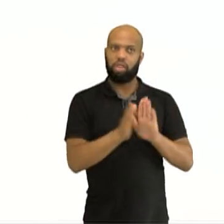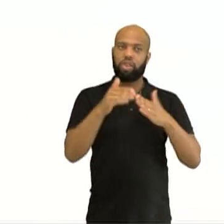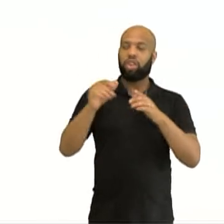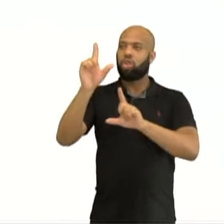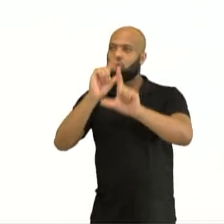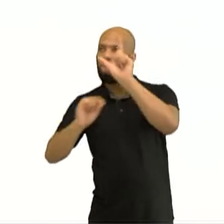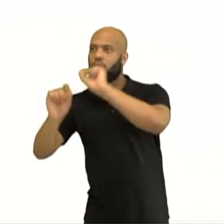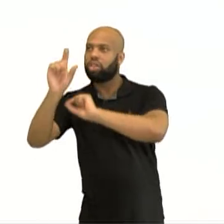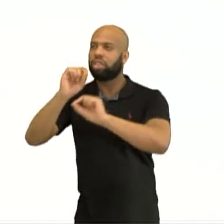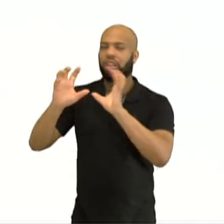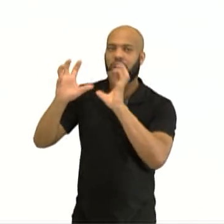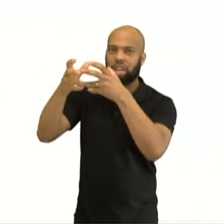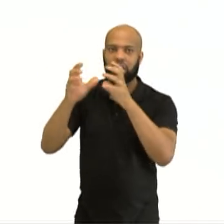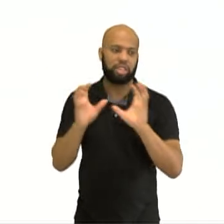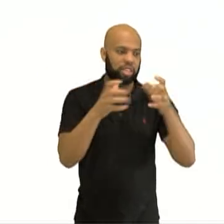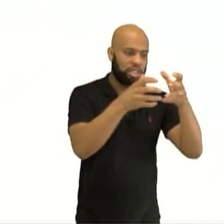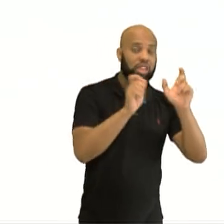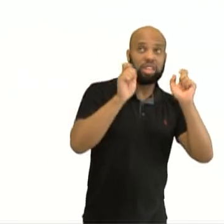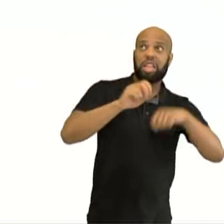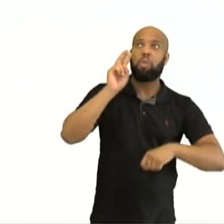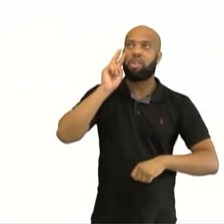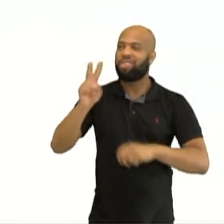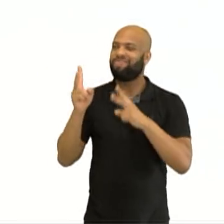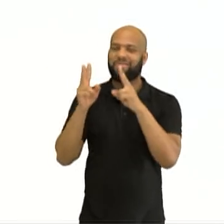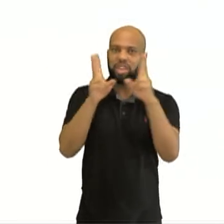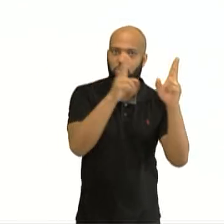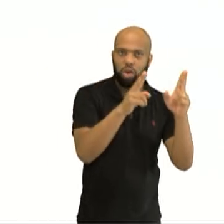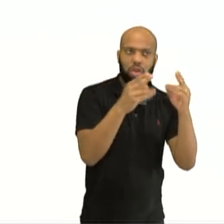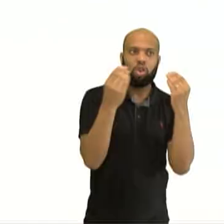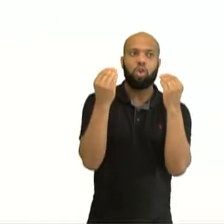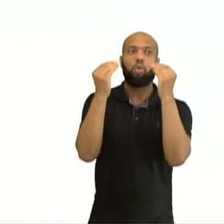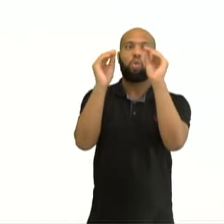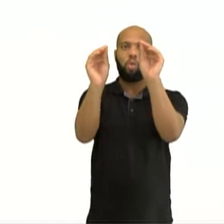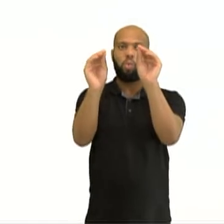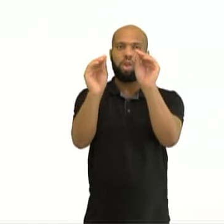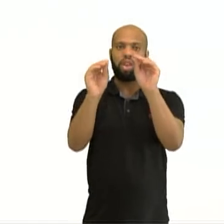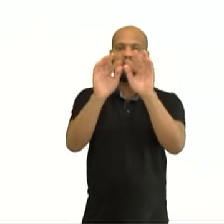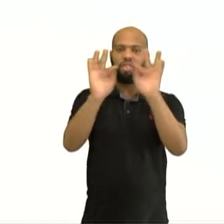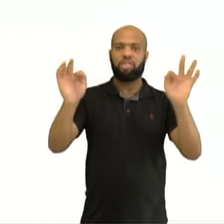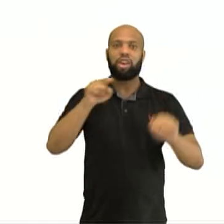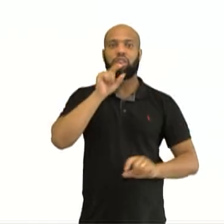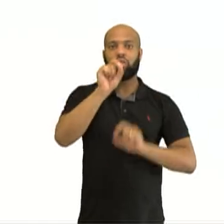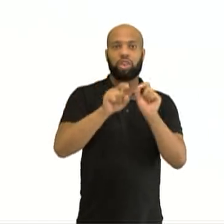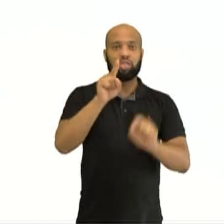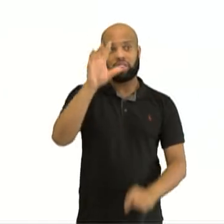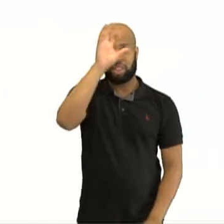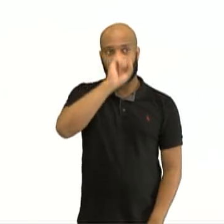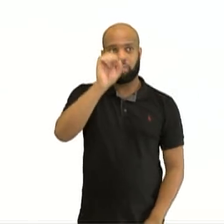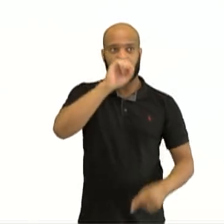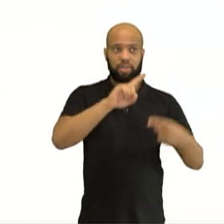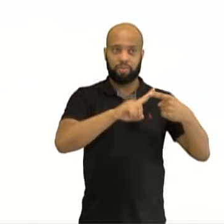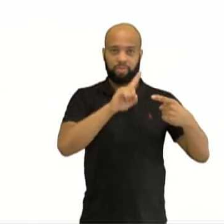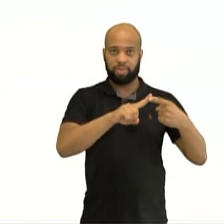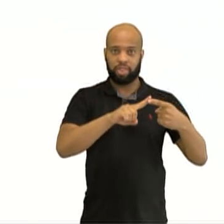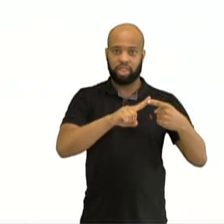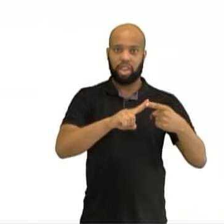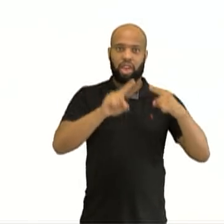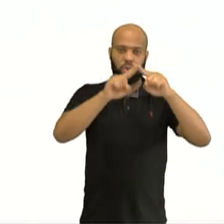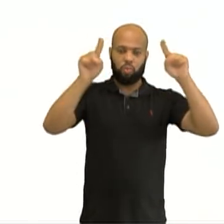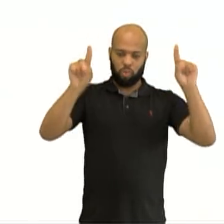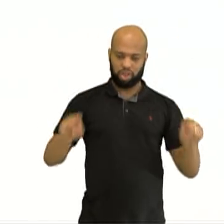constelações seriam visíveis em todo o mundo. Complete a frase de acordo com o seu conhecimento. Alternativa A,